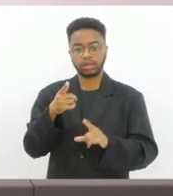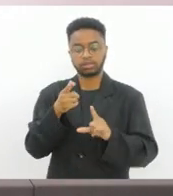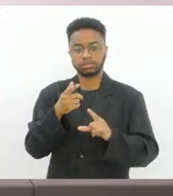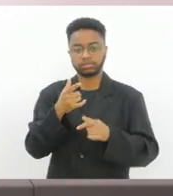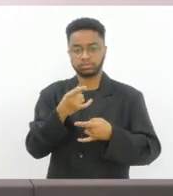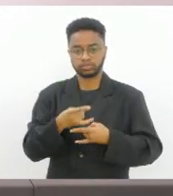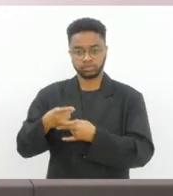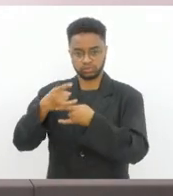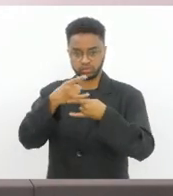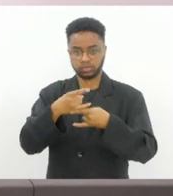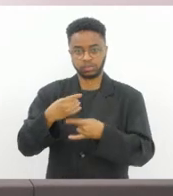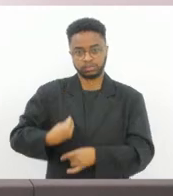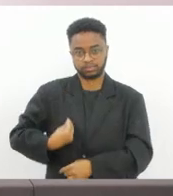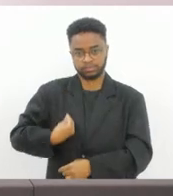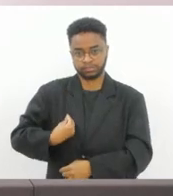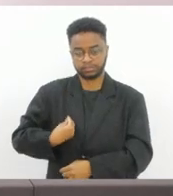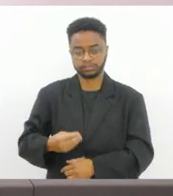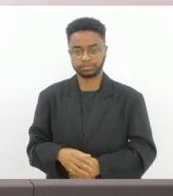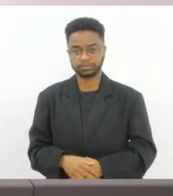participação.